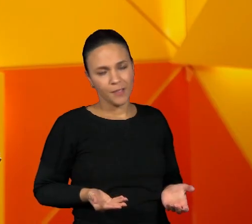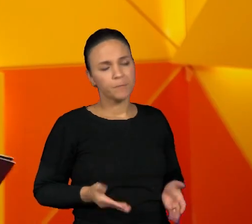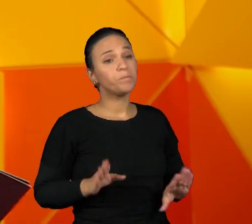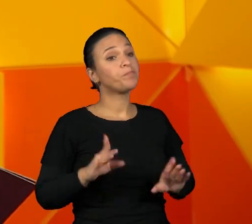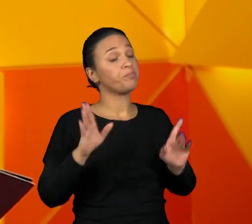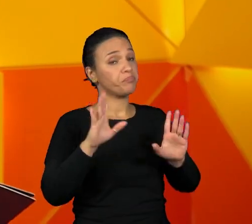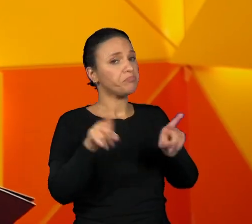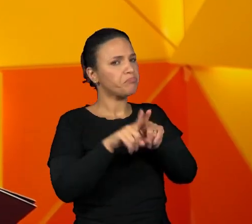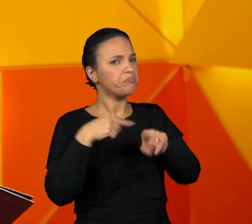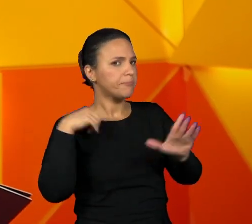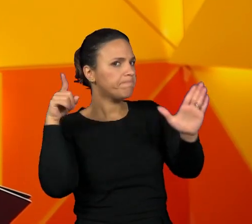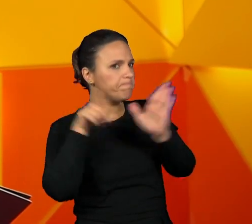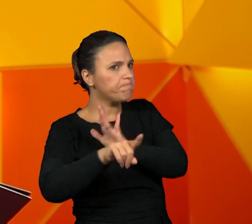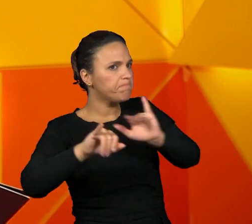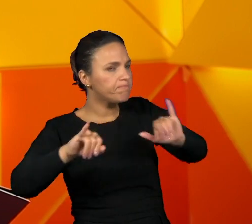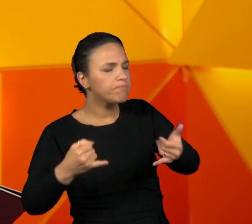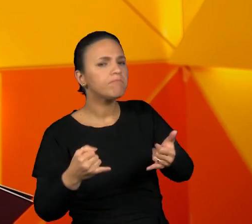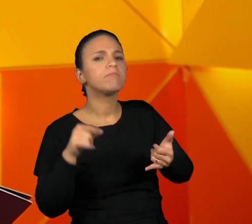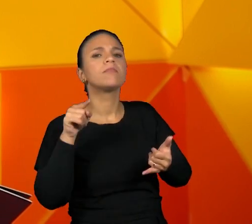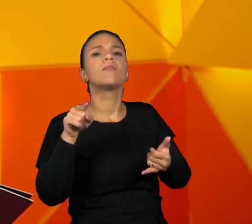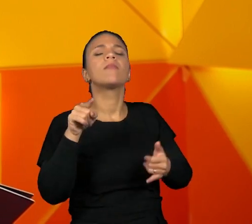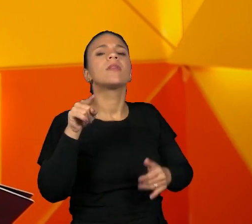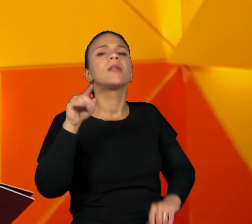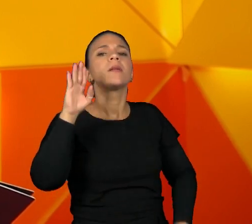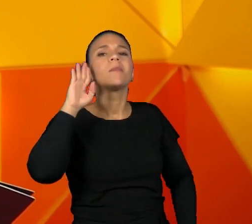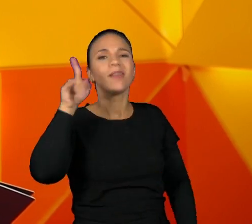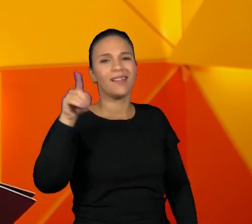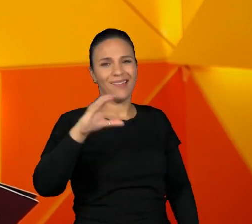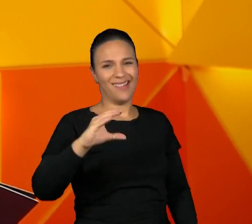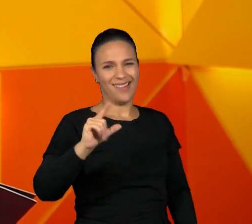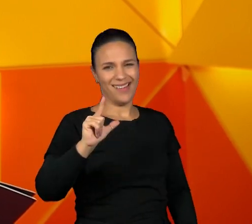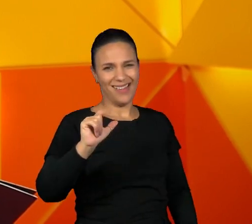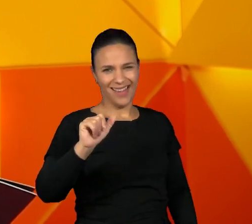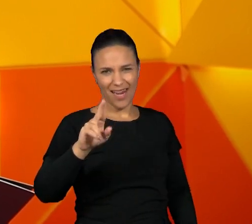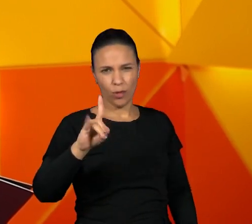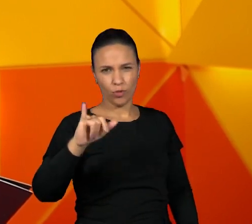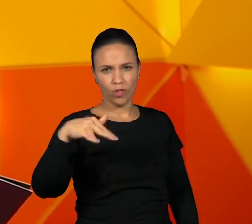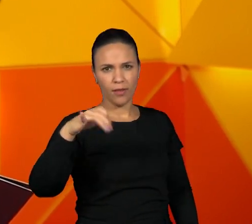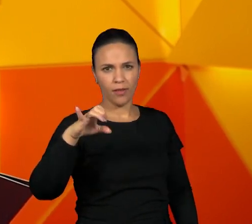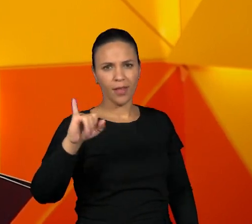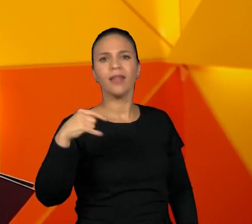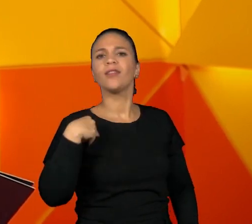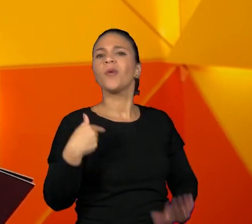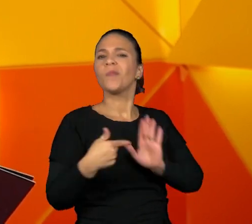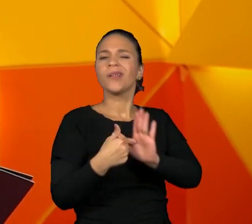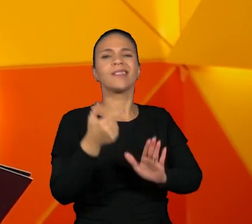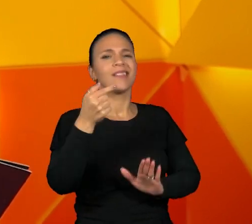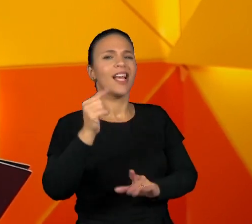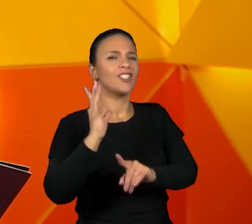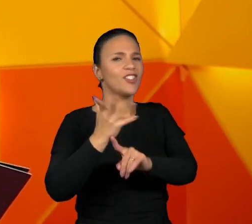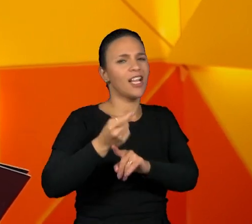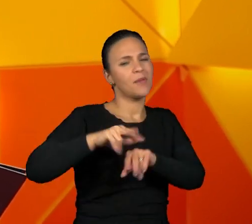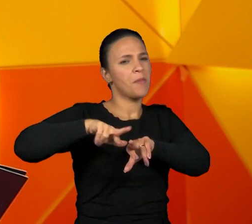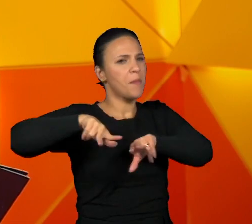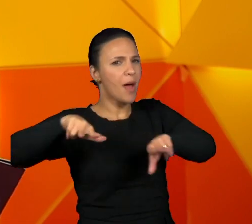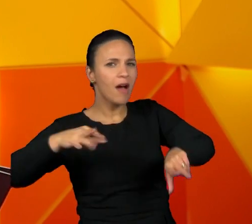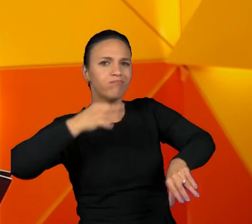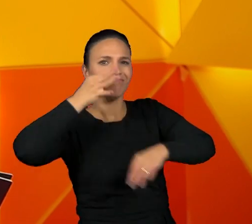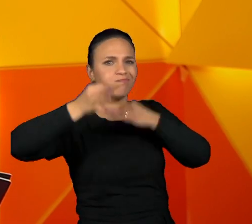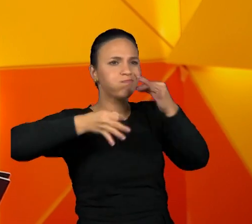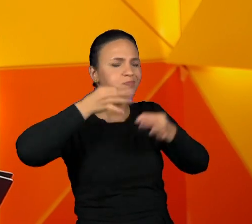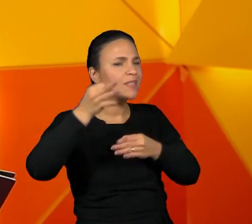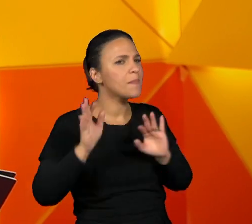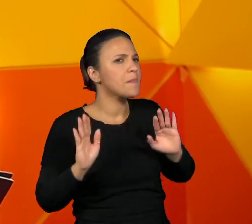saber de vocês também, especificamente do Claudinei, a gente está aqui trazendo as 7 artes, a gente está aqui comentando, falando, mas